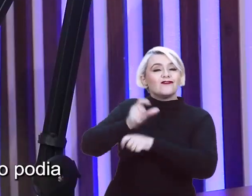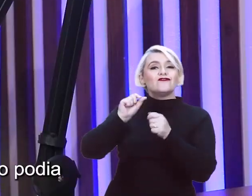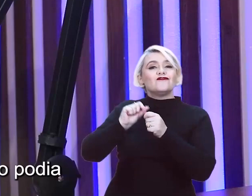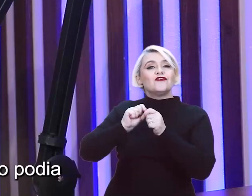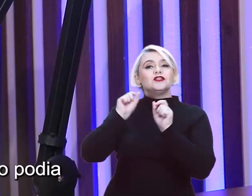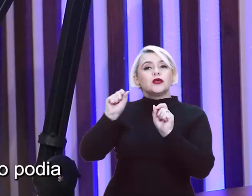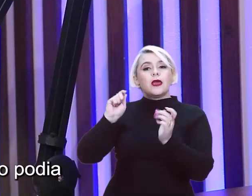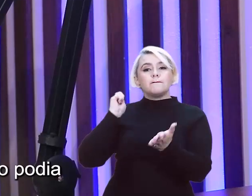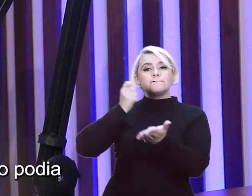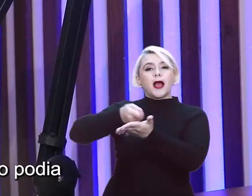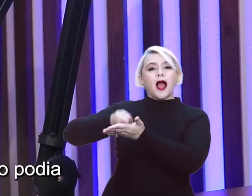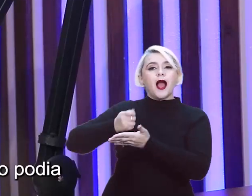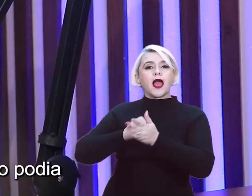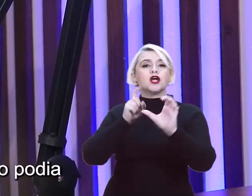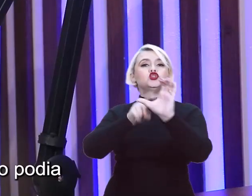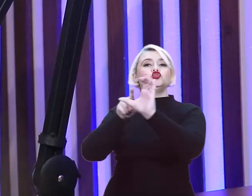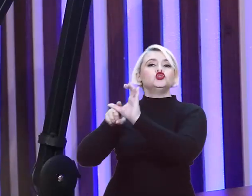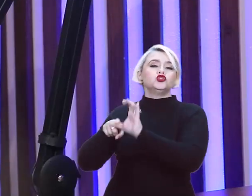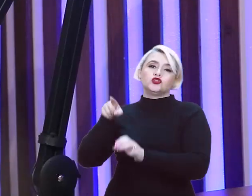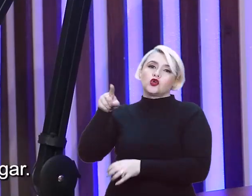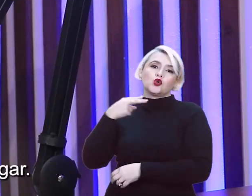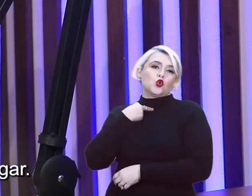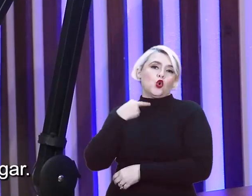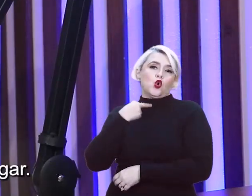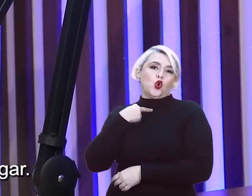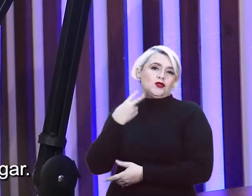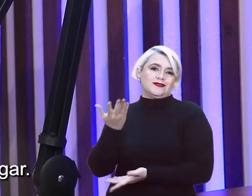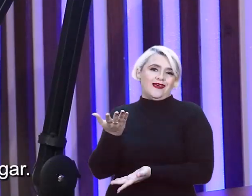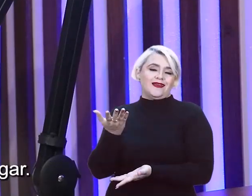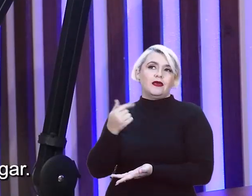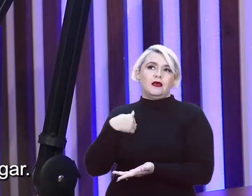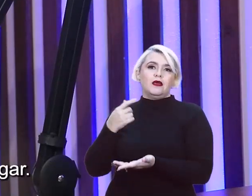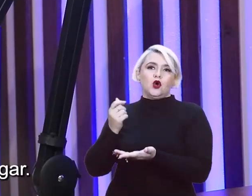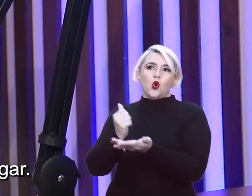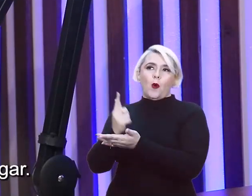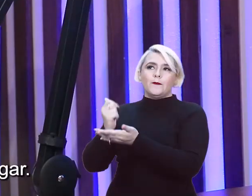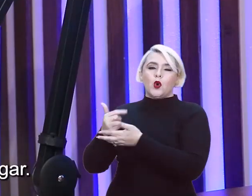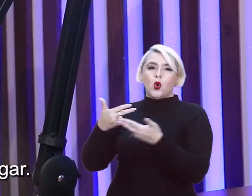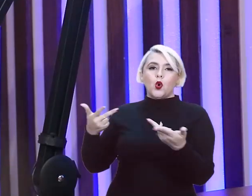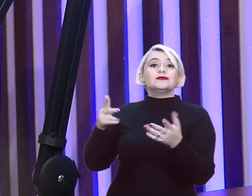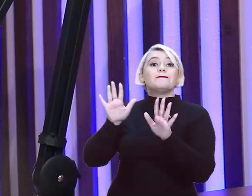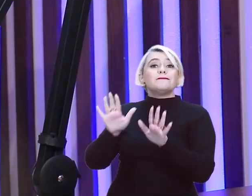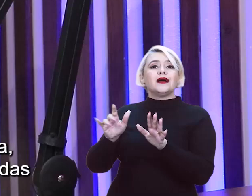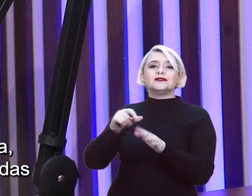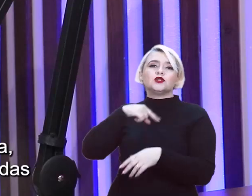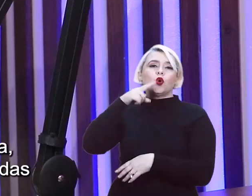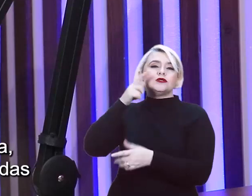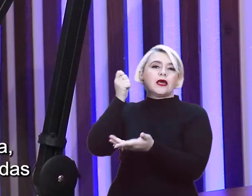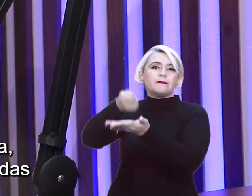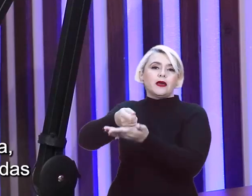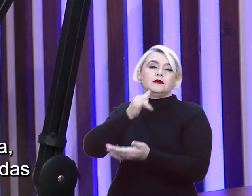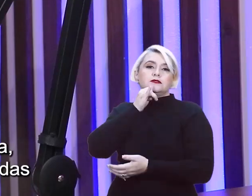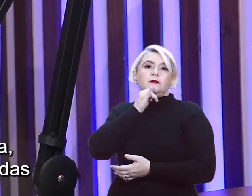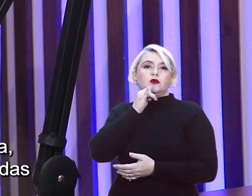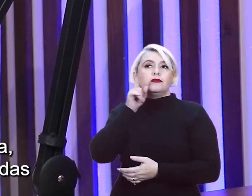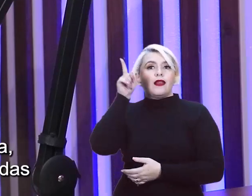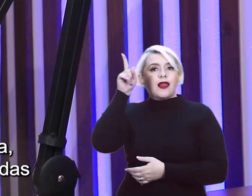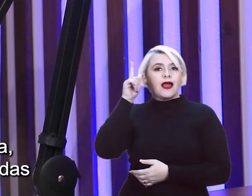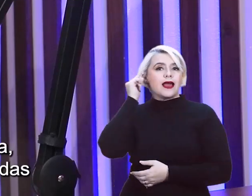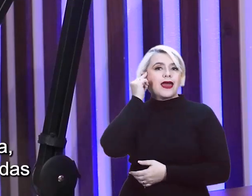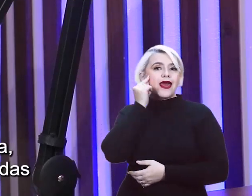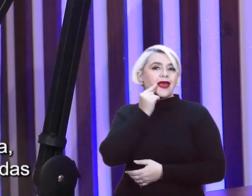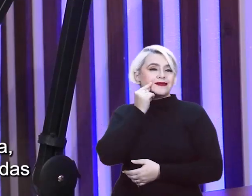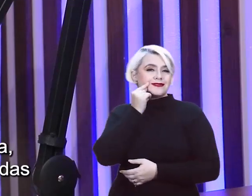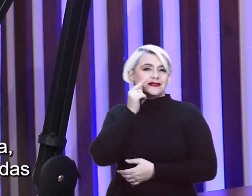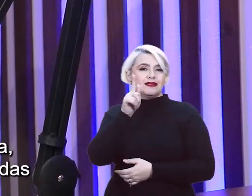para pagar dívidas que ele não podia, ele contraiu, mas não podia pagar. Então, por exemplo, na Grécia, quando